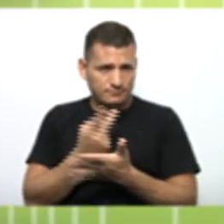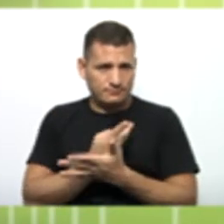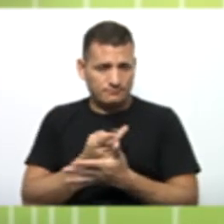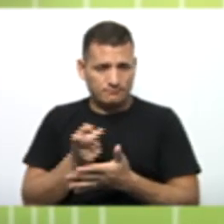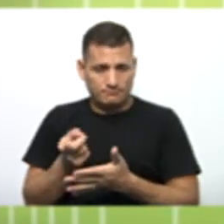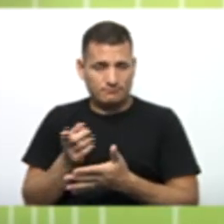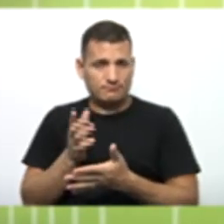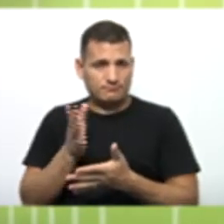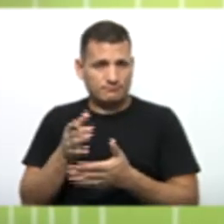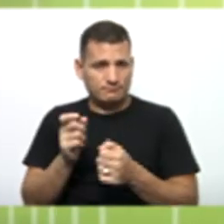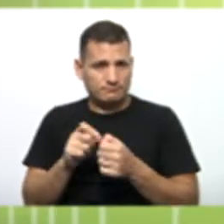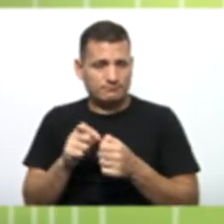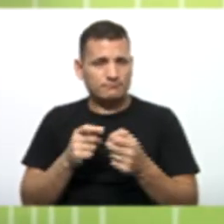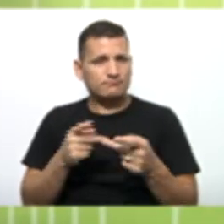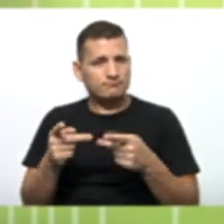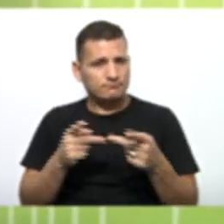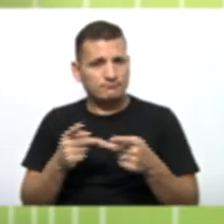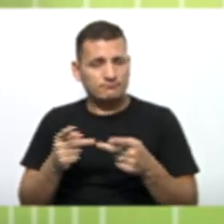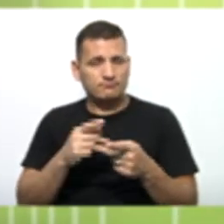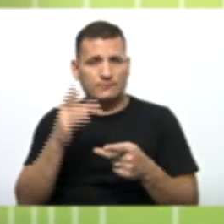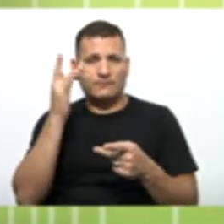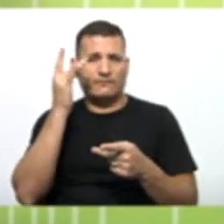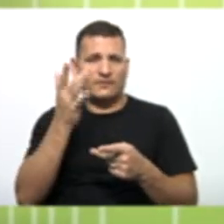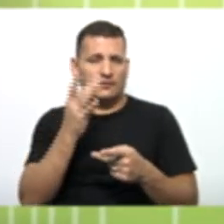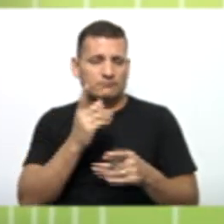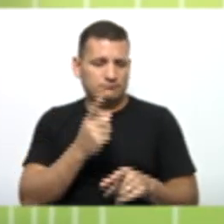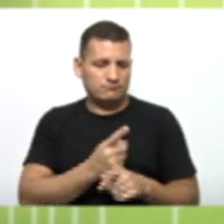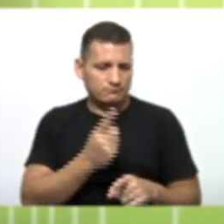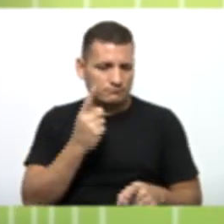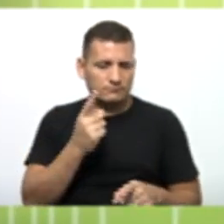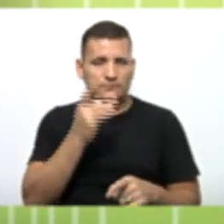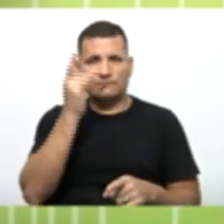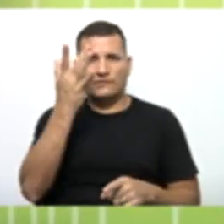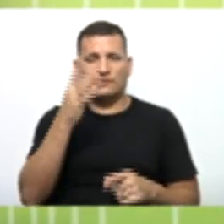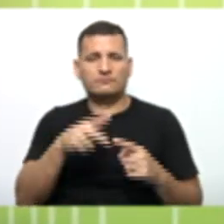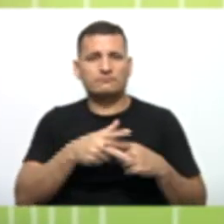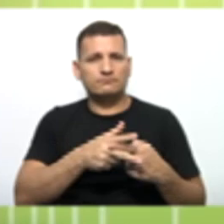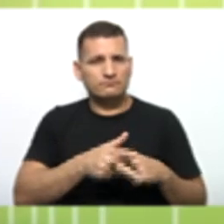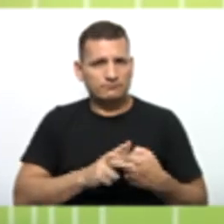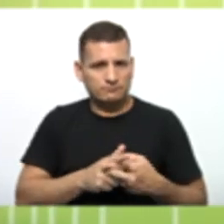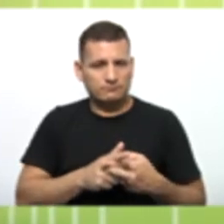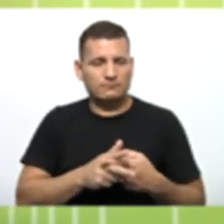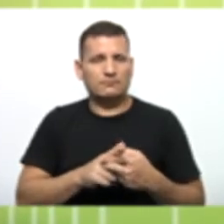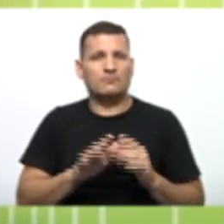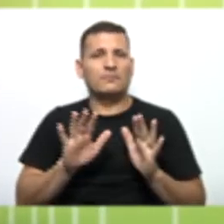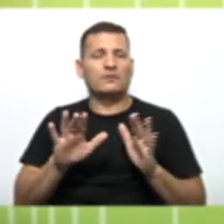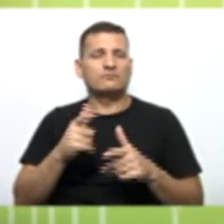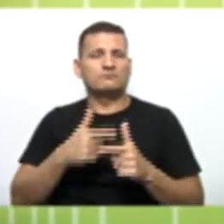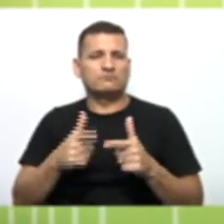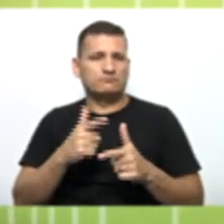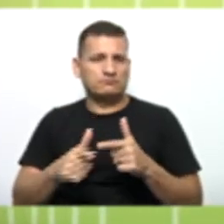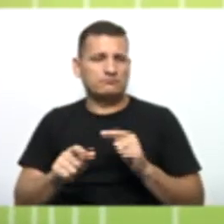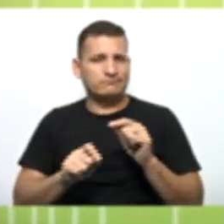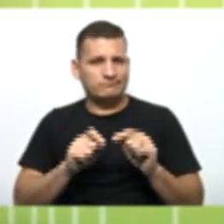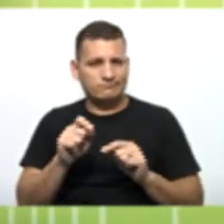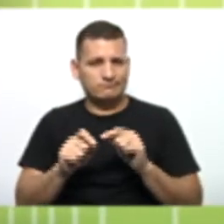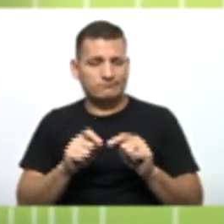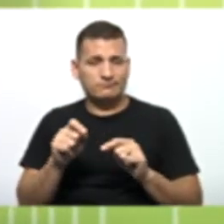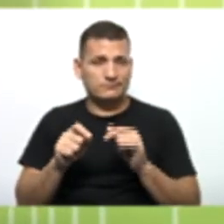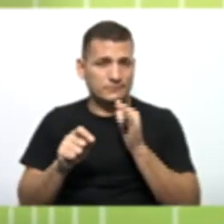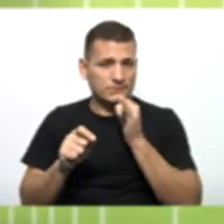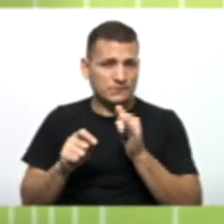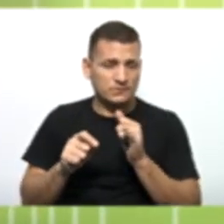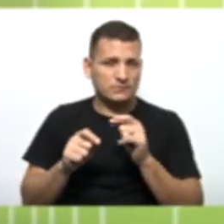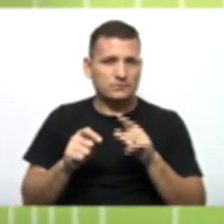projeto, é bem mais fácil identificar, é bem mais fácil corrigir. O problema é o quê? Se você chegou a